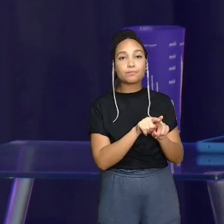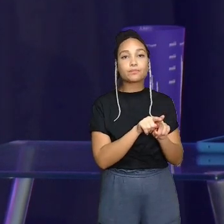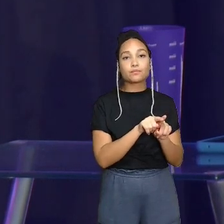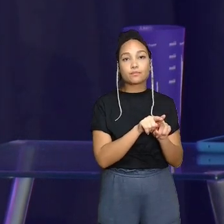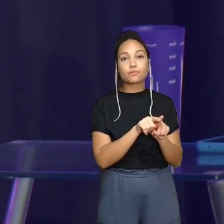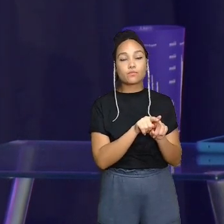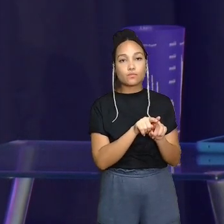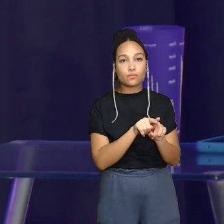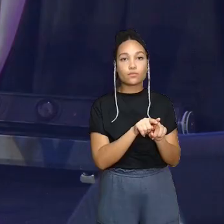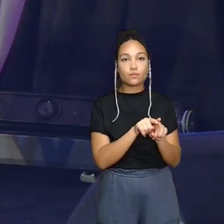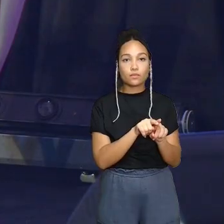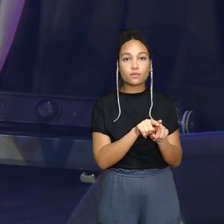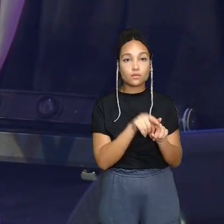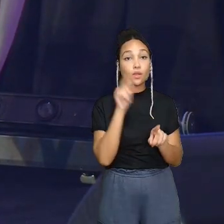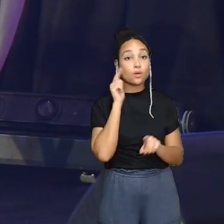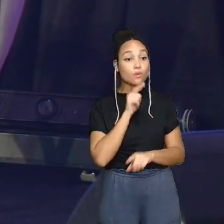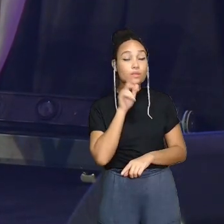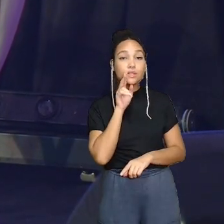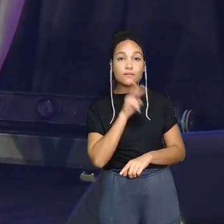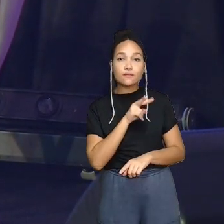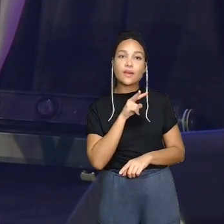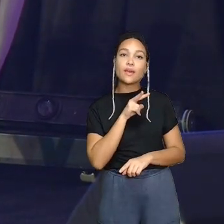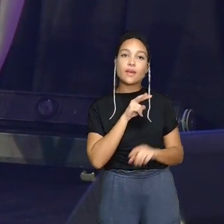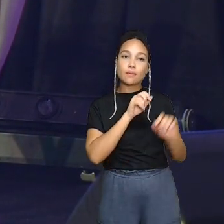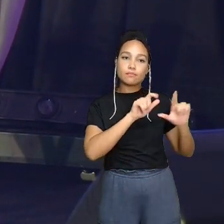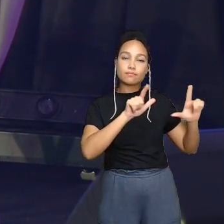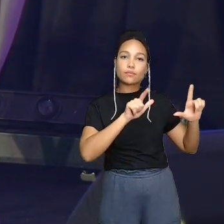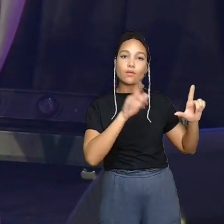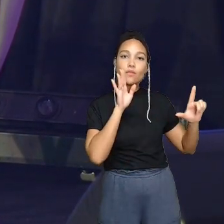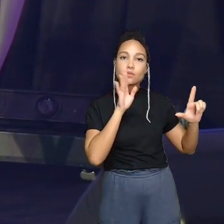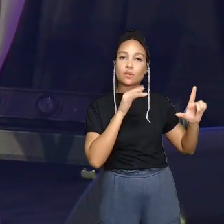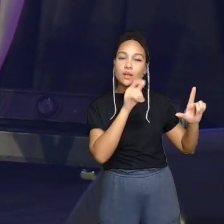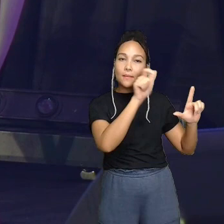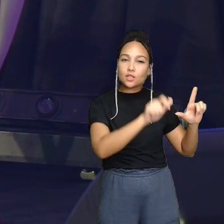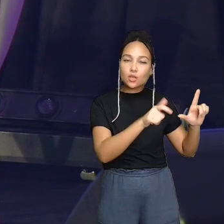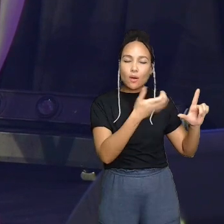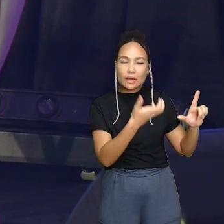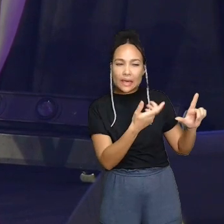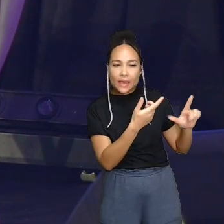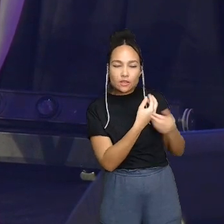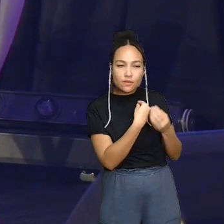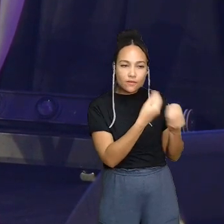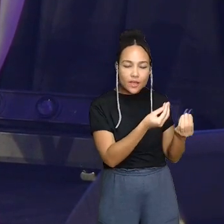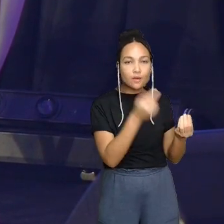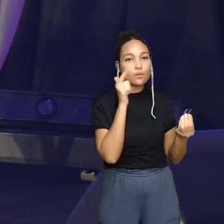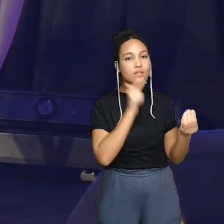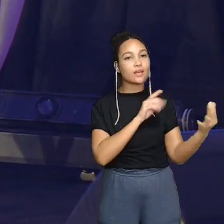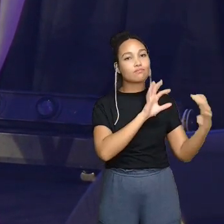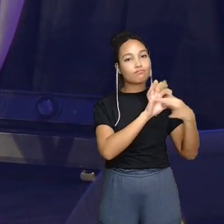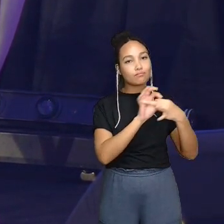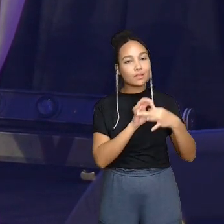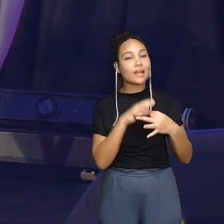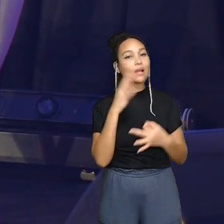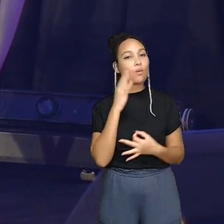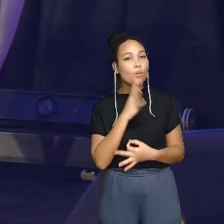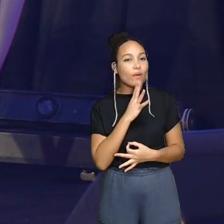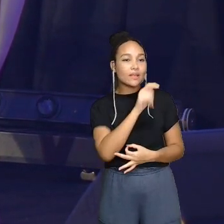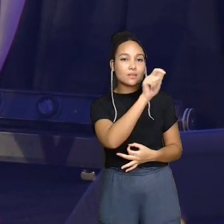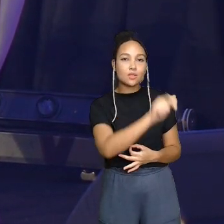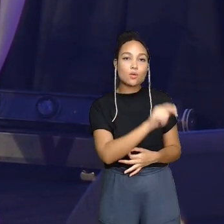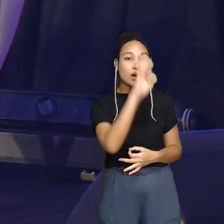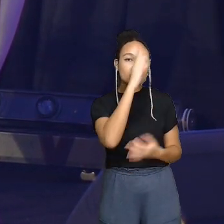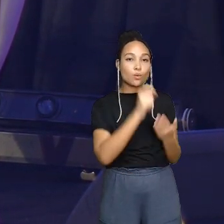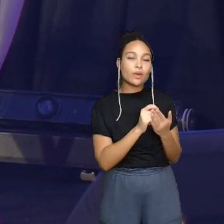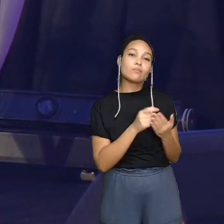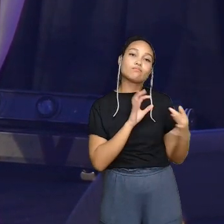olhar na página da pessoa, se tu quer um serviço, se tu está alinhado com essa pessoa, com o que essa pessoa acredita. E com isso tu